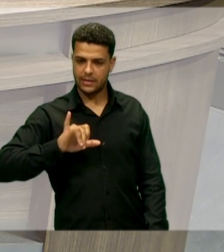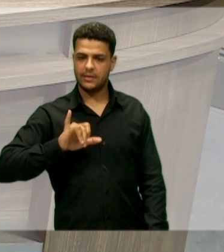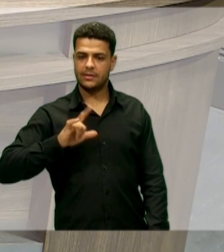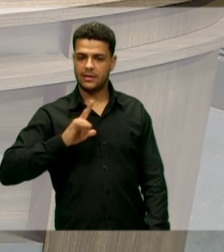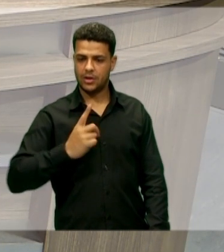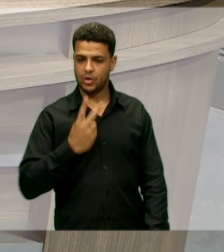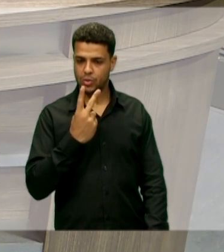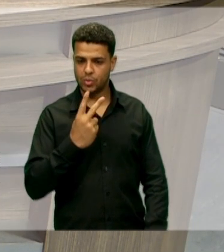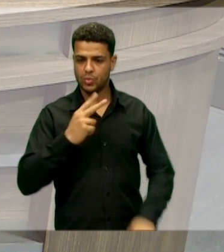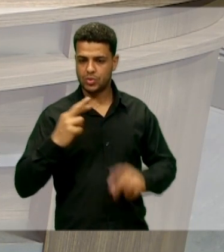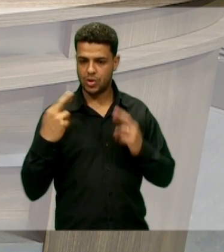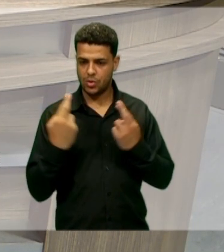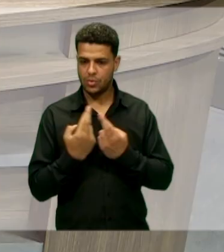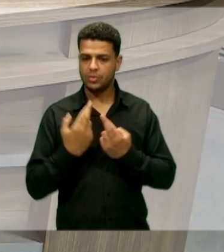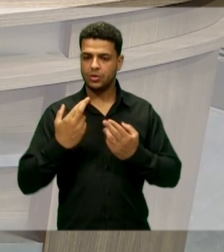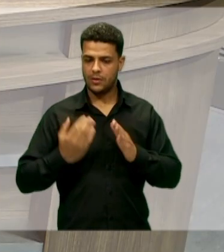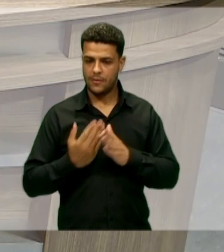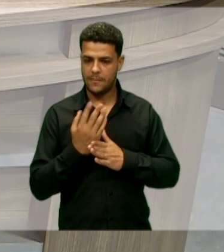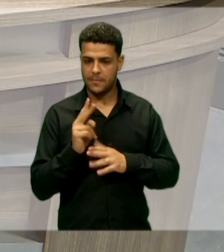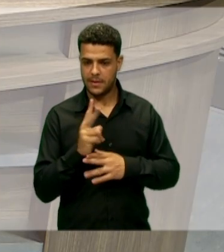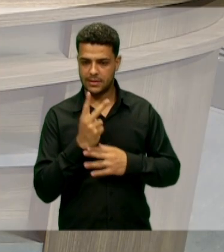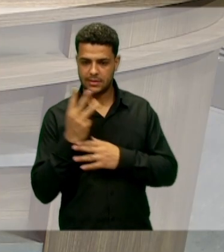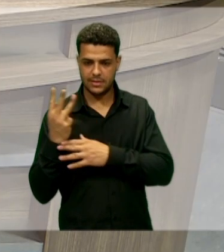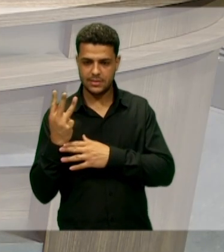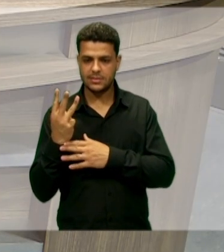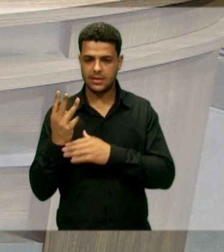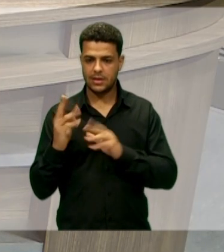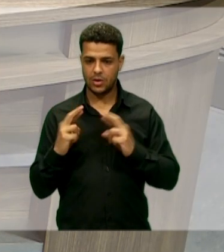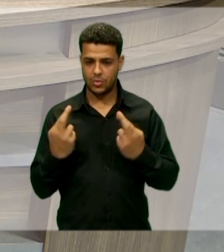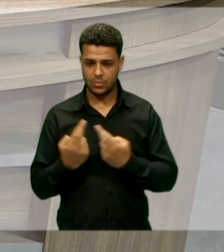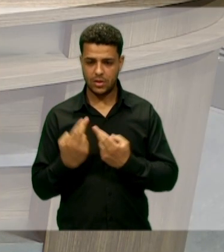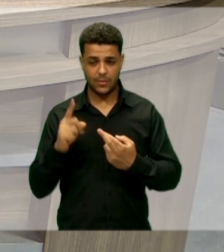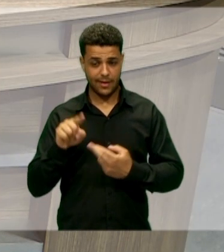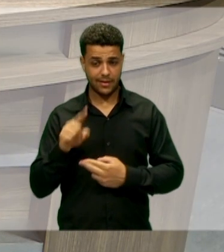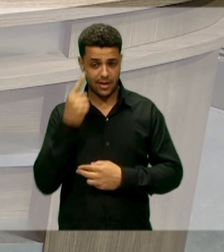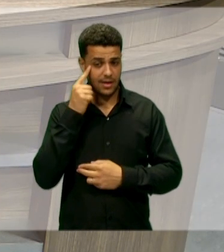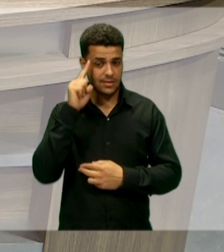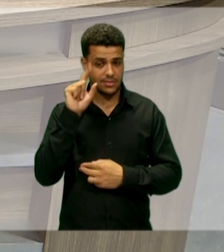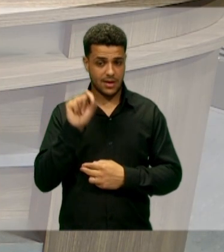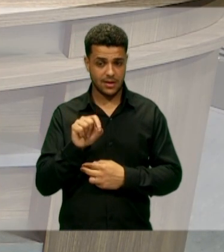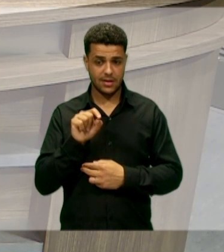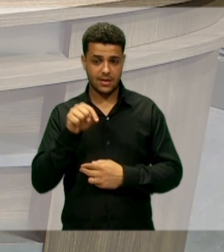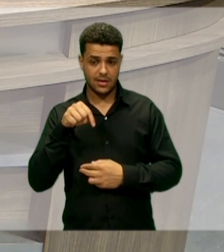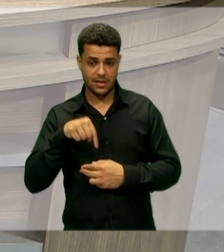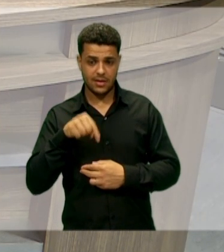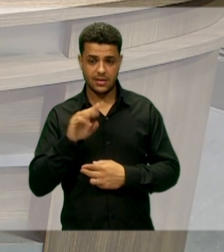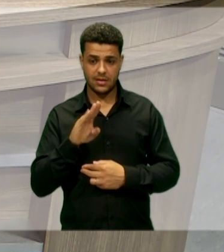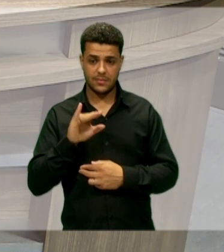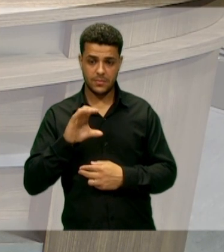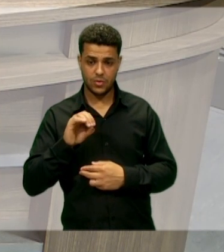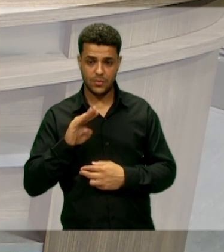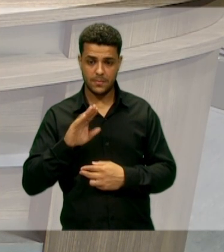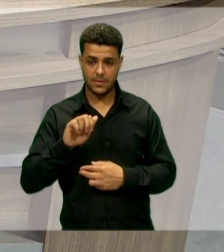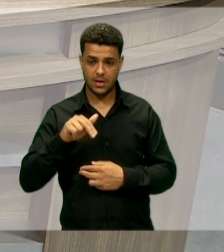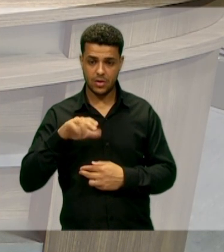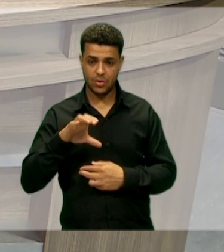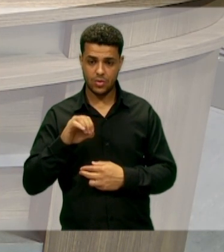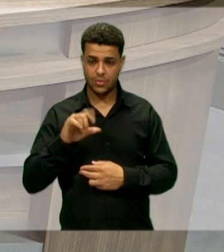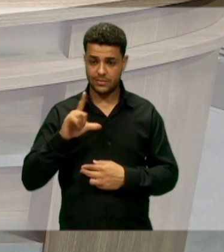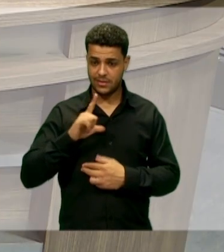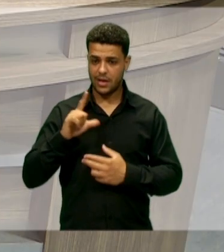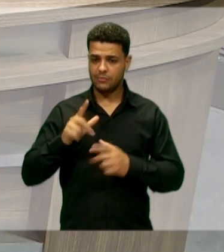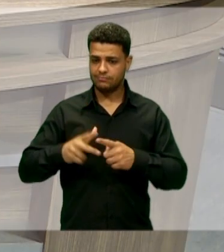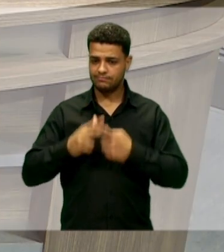2 reuniões, vamos para uma 3ª reunião, porque a ideia é que esse biobanco ele seja uma ferramenta mesmo para